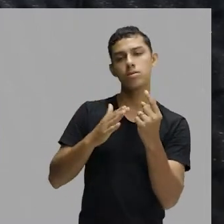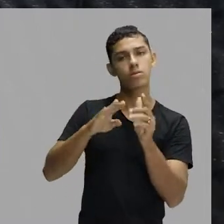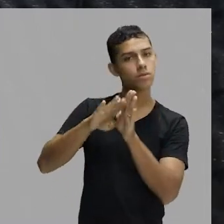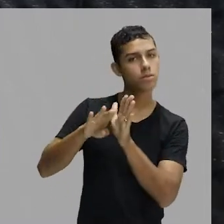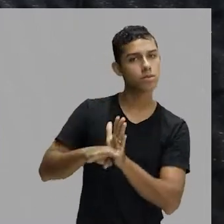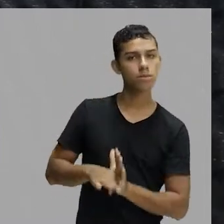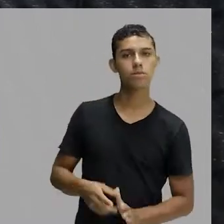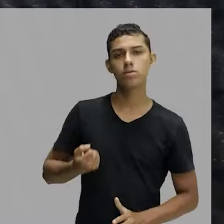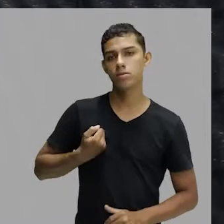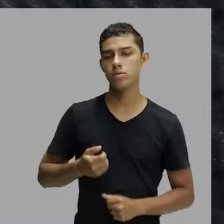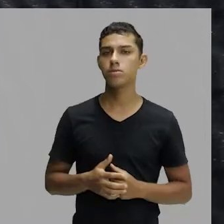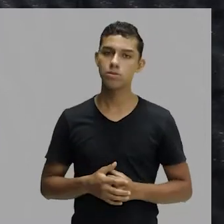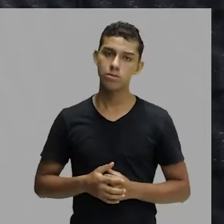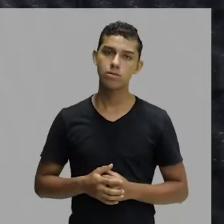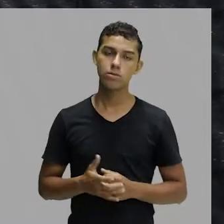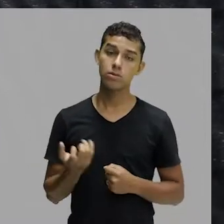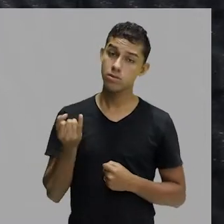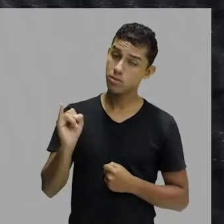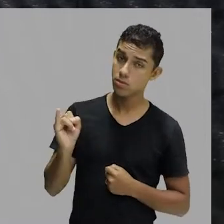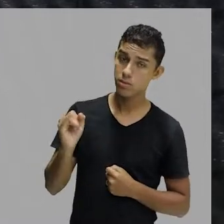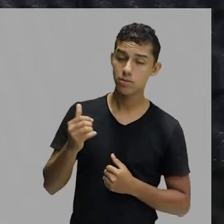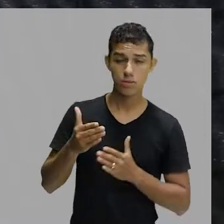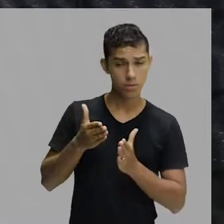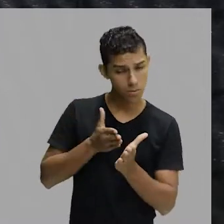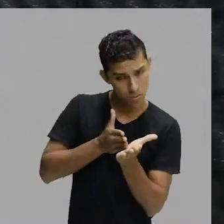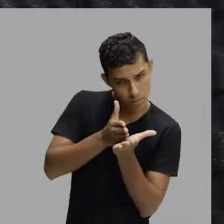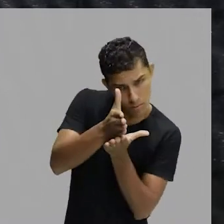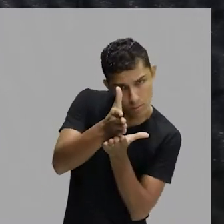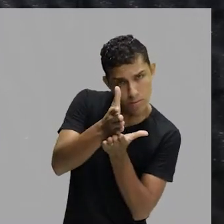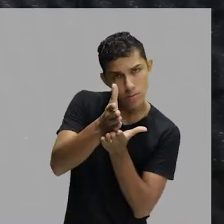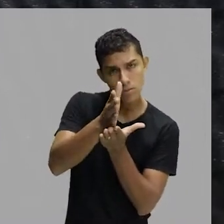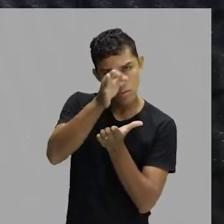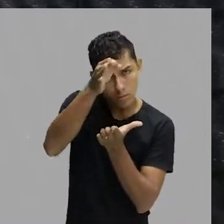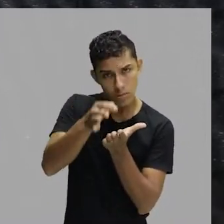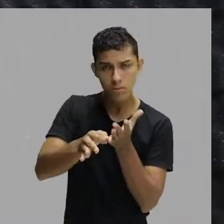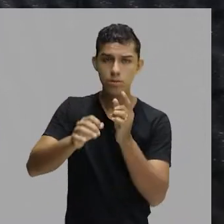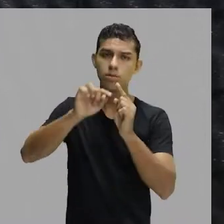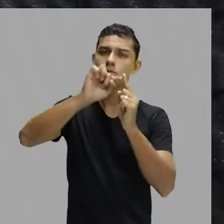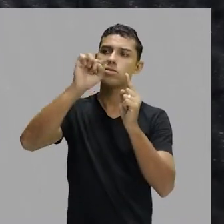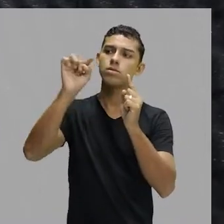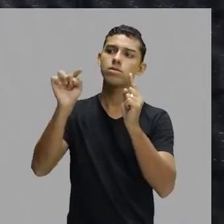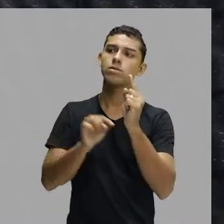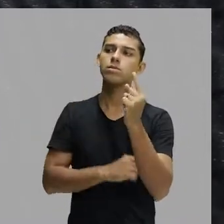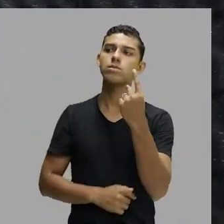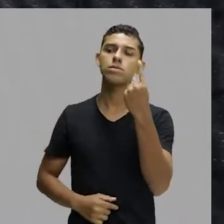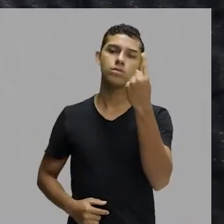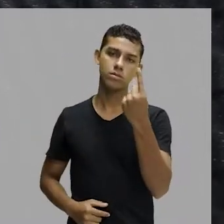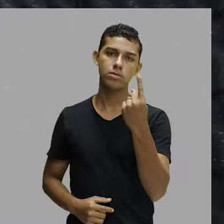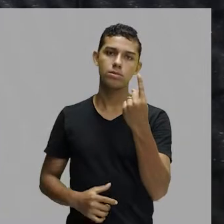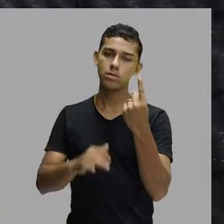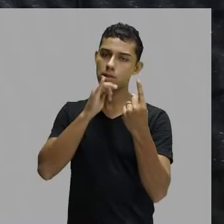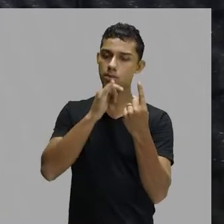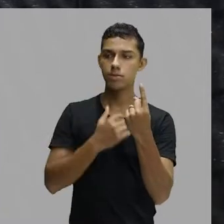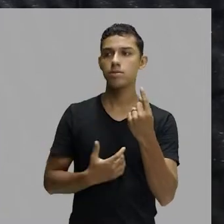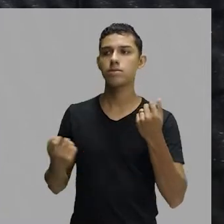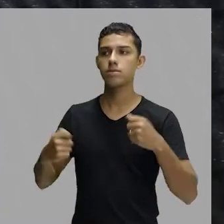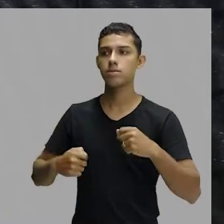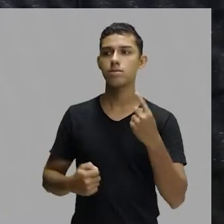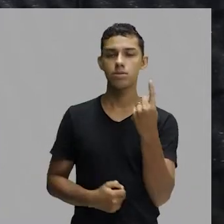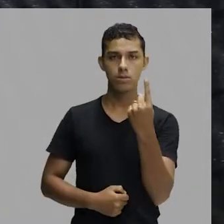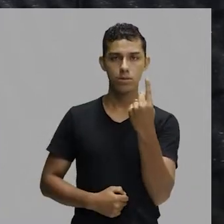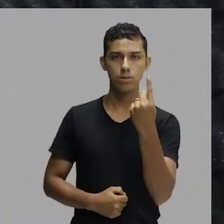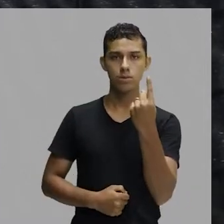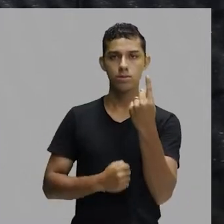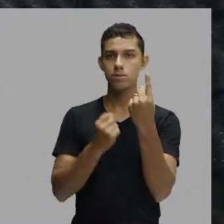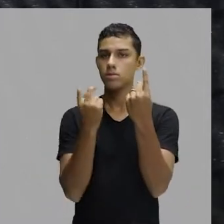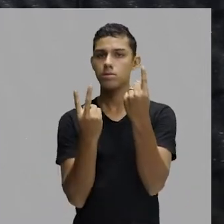menores números. Se eu seguir o sentido horário, turma, eu vou ter as hidroxilas nos